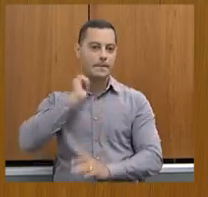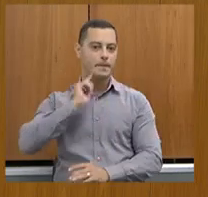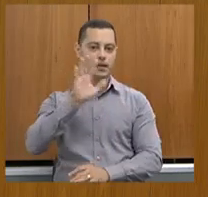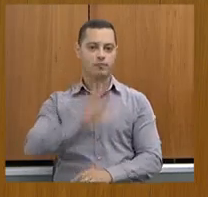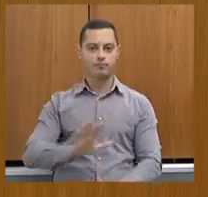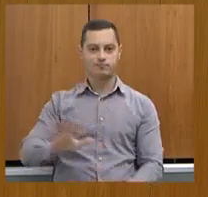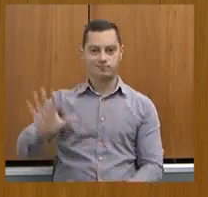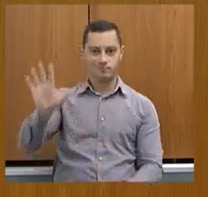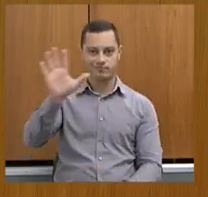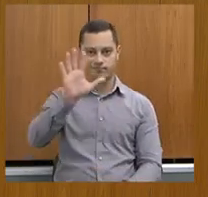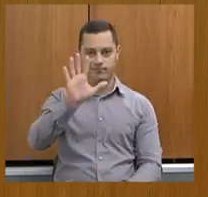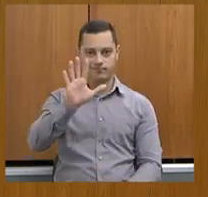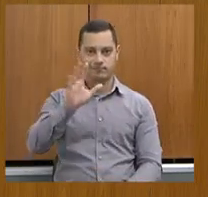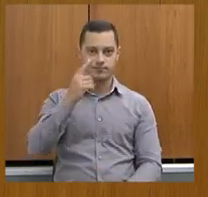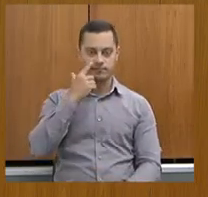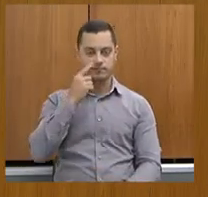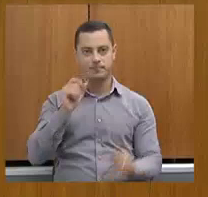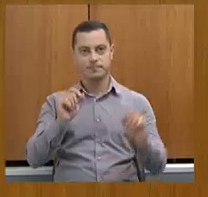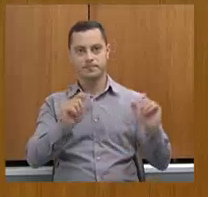próximo